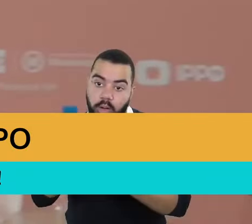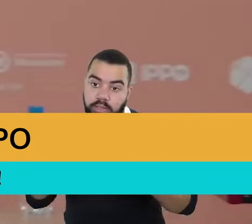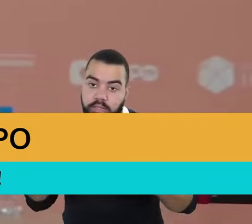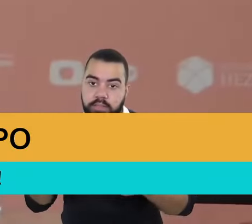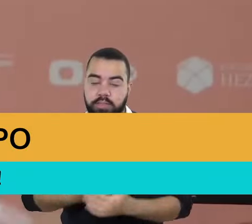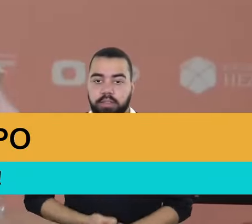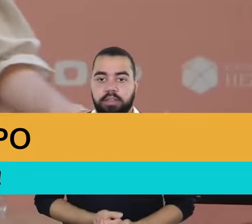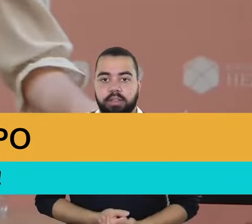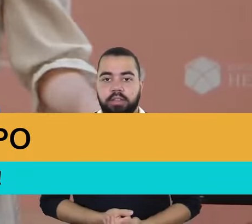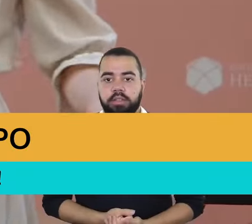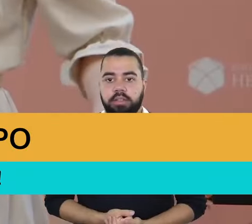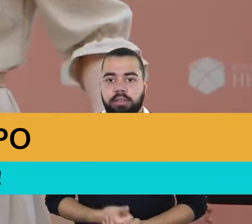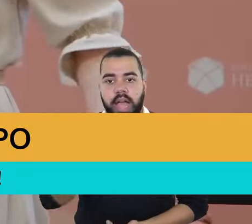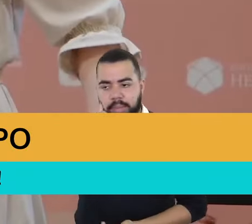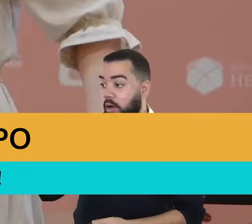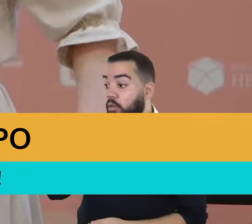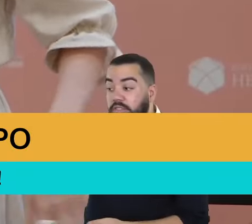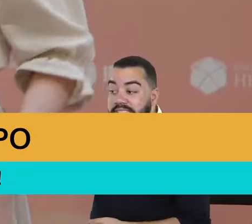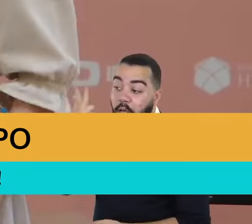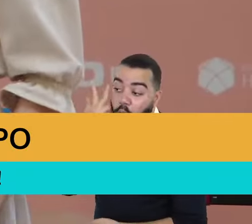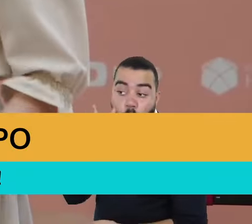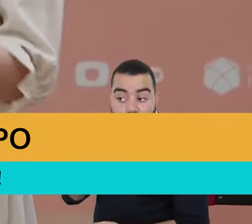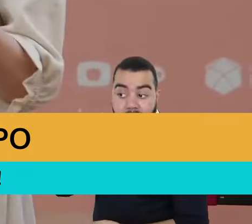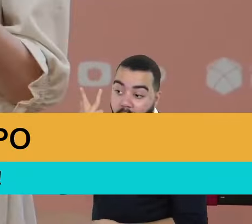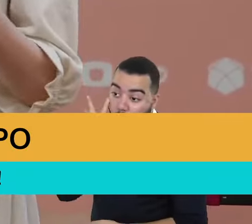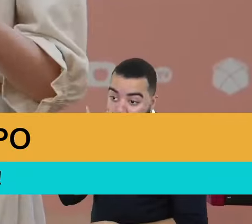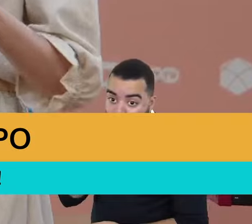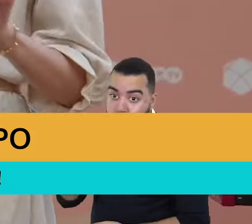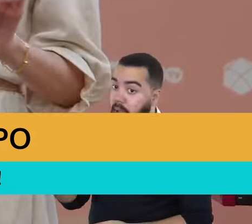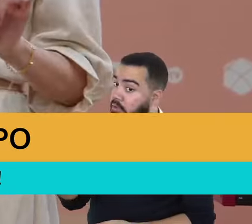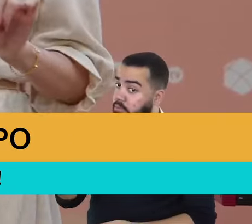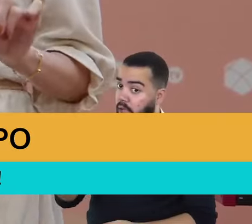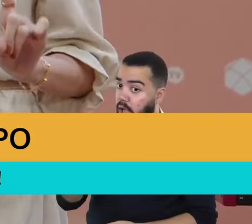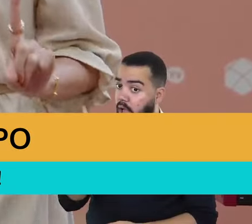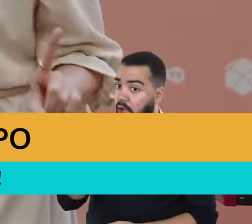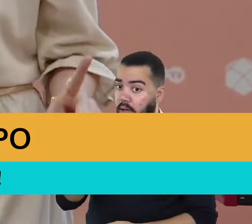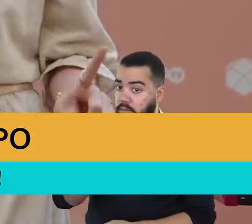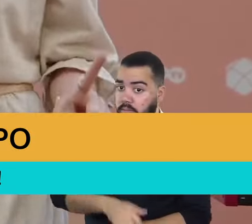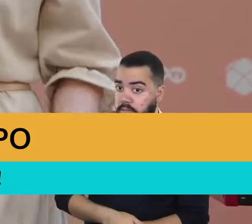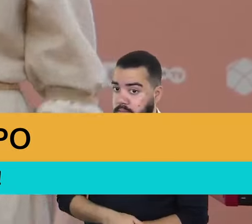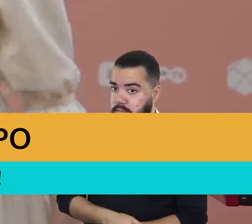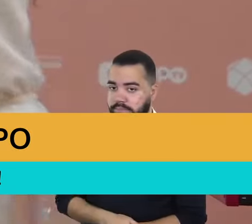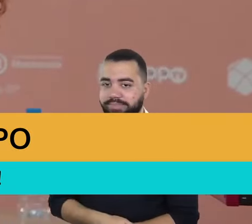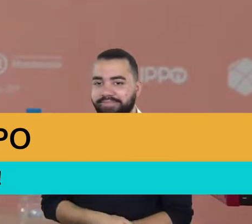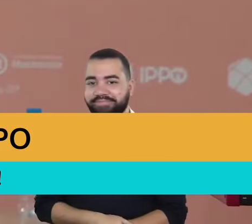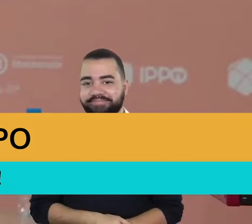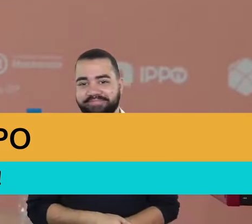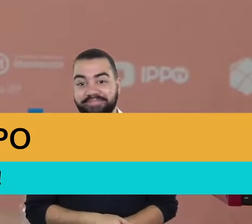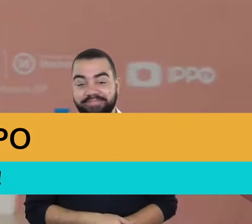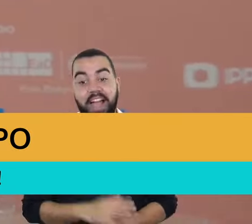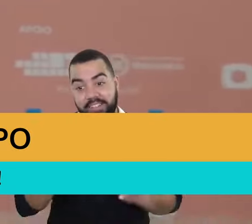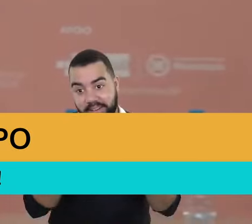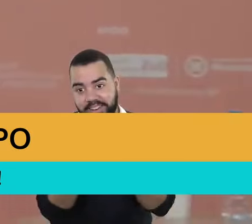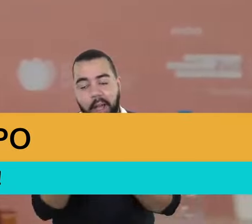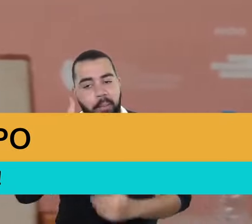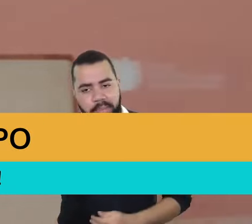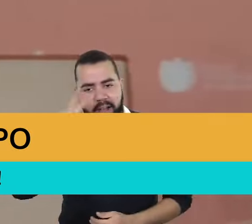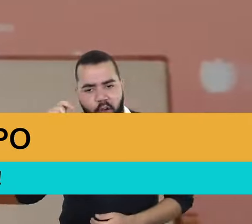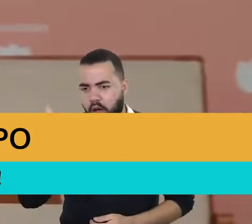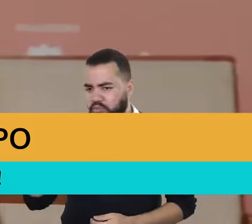Sempre ouvi isso, a minha vida toda. Oh, eu, normal, normal. Ela falava assim, minha família, viu gente, não concordo com isso. Vamos deixar bem claro. Minha avó falava